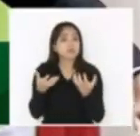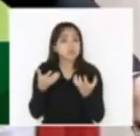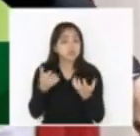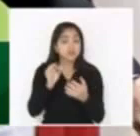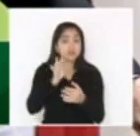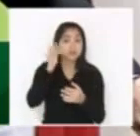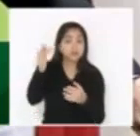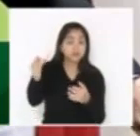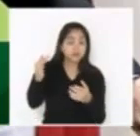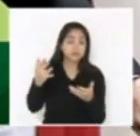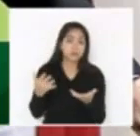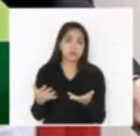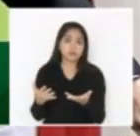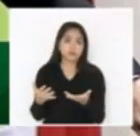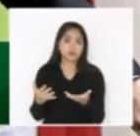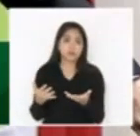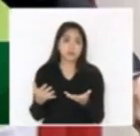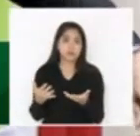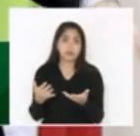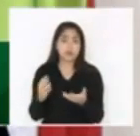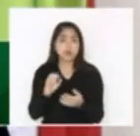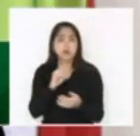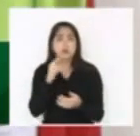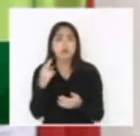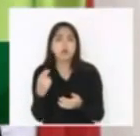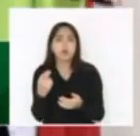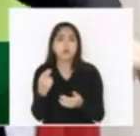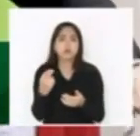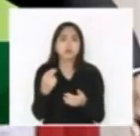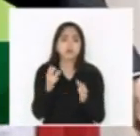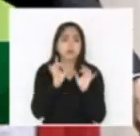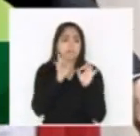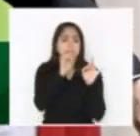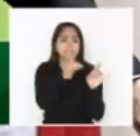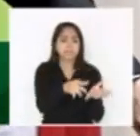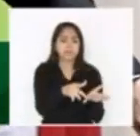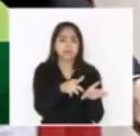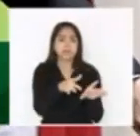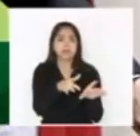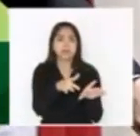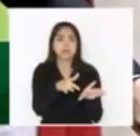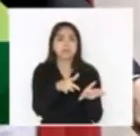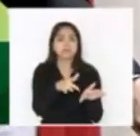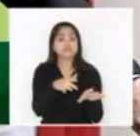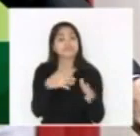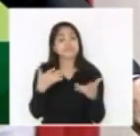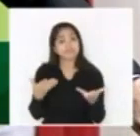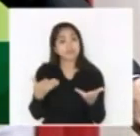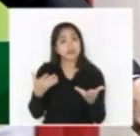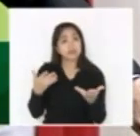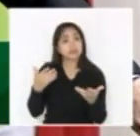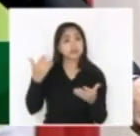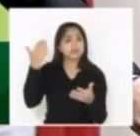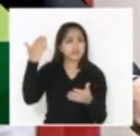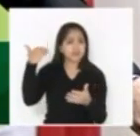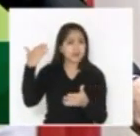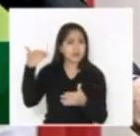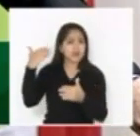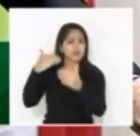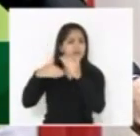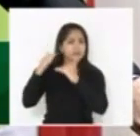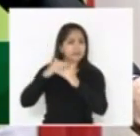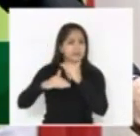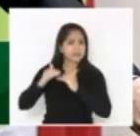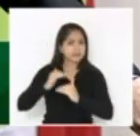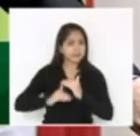futuro? Ou simplesmente abandona-se isso e aí sim volta aquelas práticas do